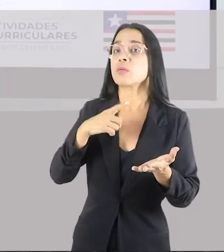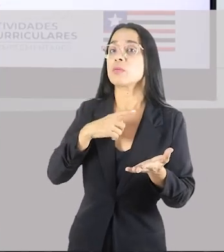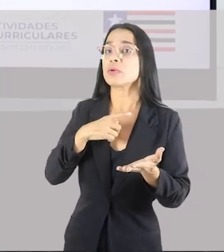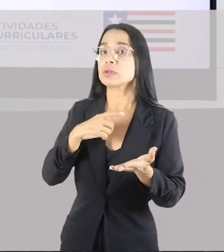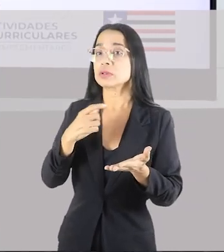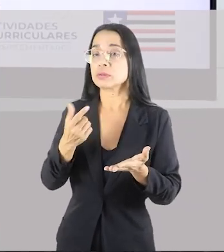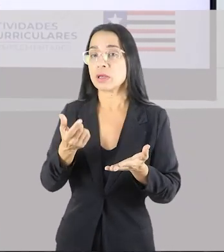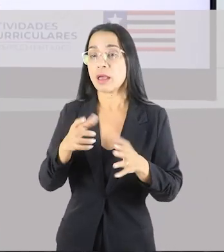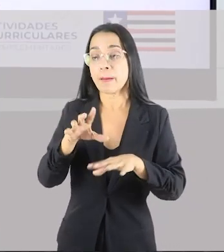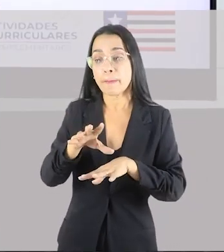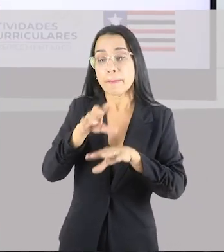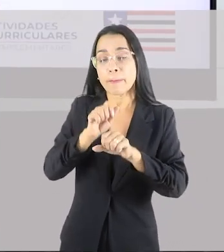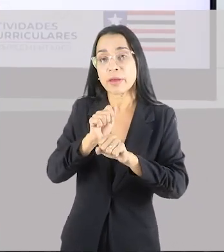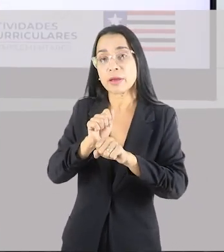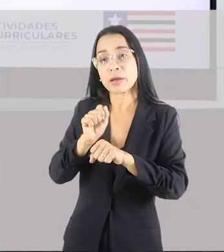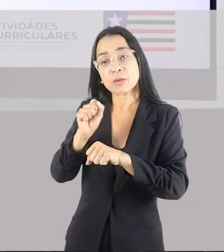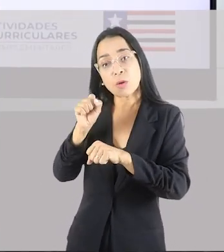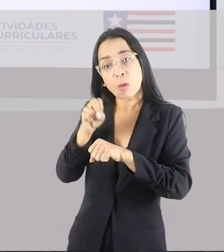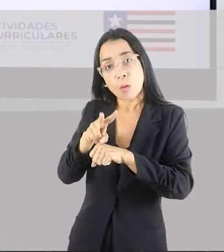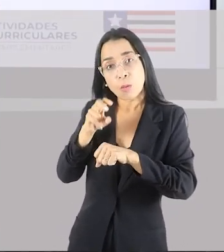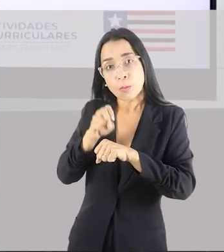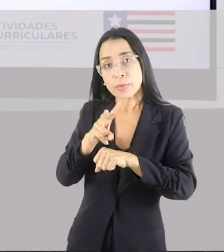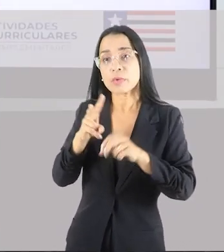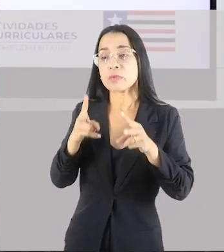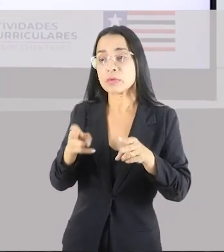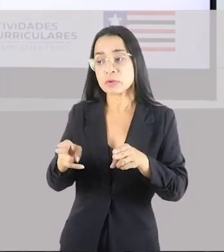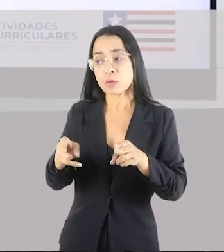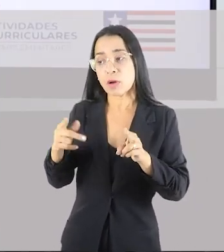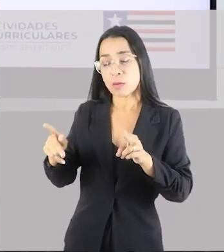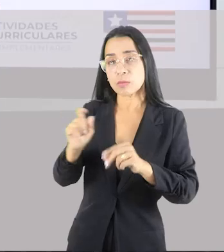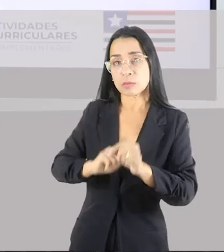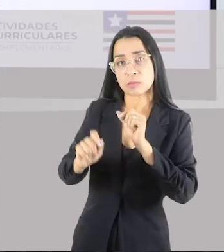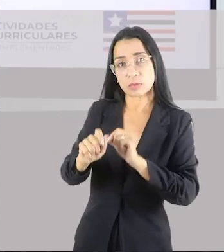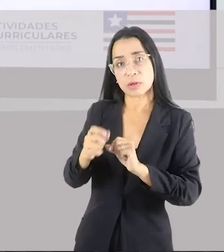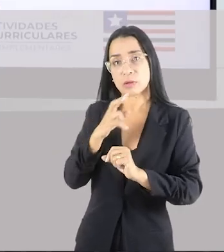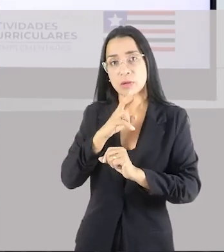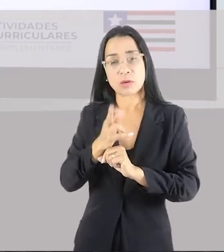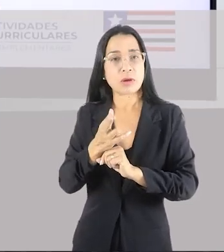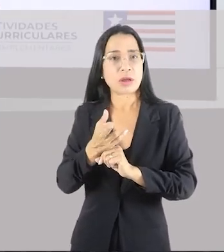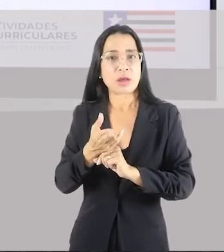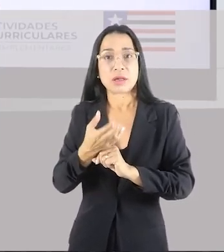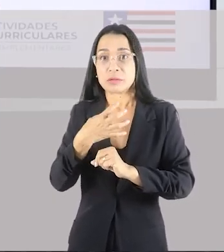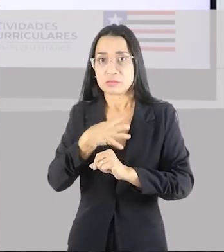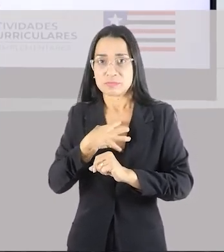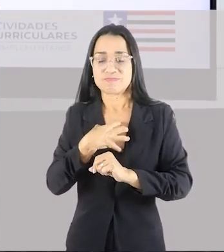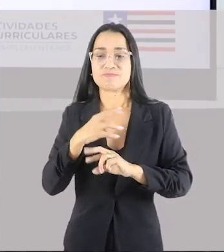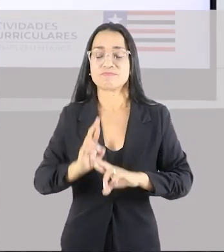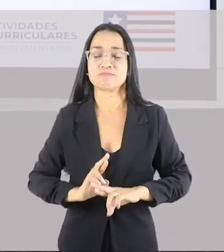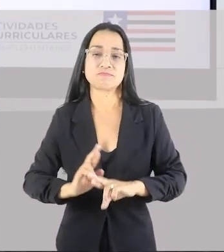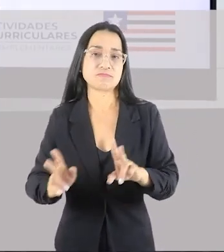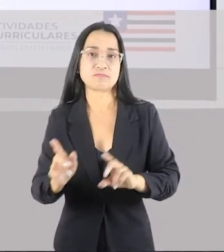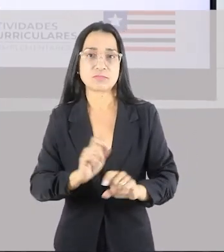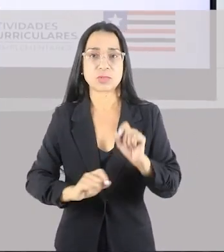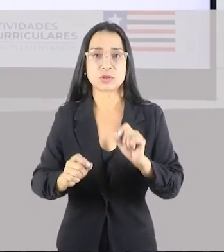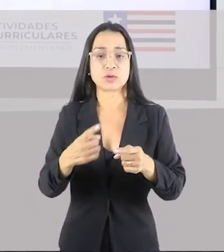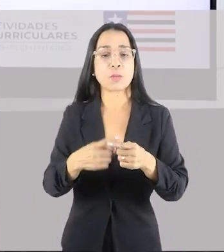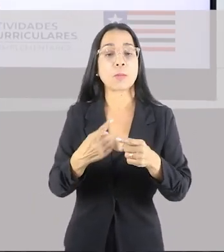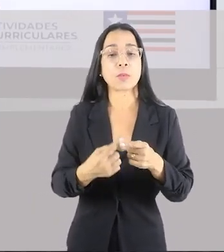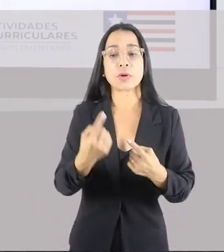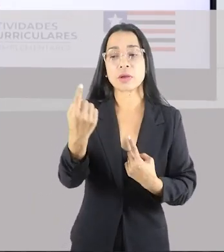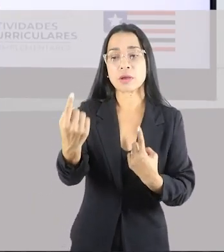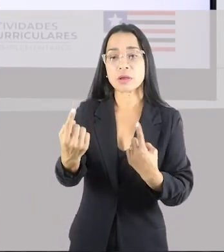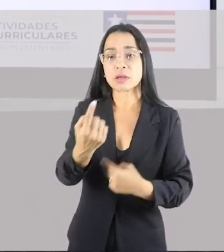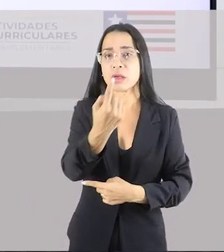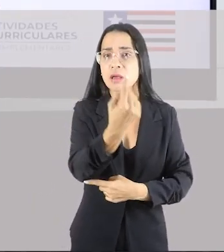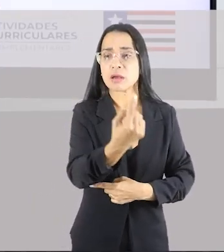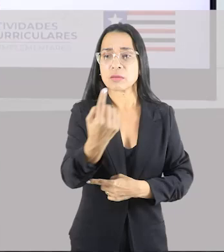vírus que você não responda desse jeito. Por que que cada indivíduo responde de uma maneira diferente às doenças ou às mudanças,